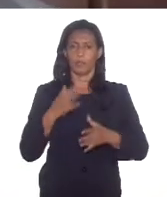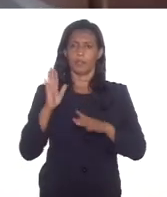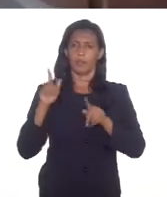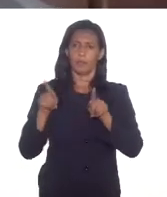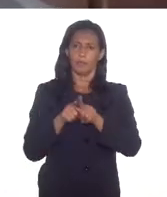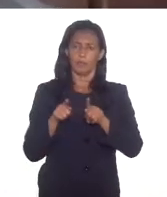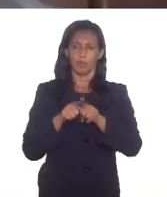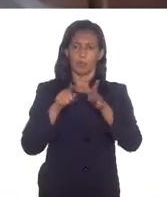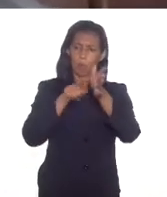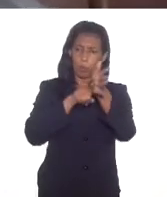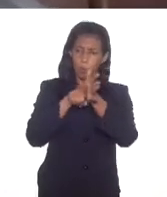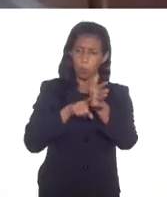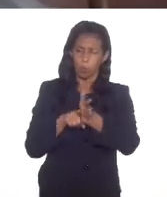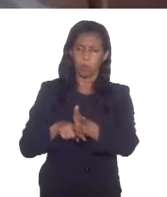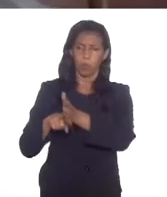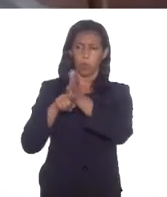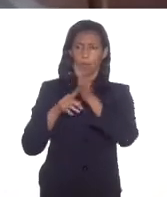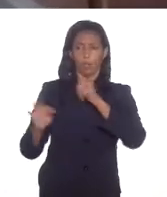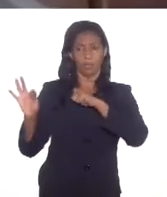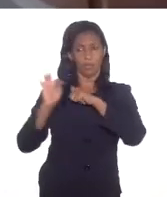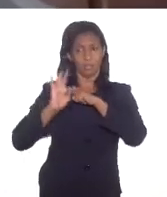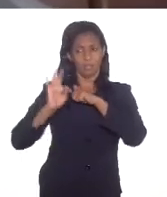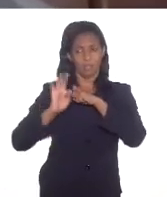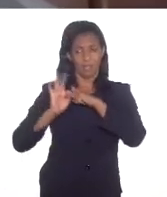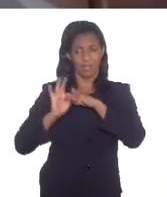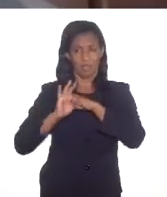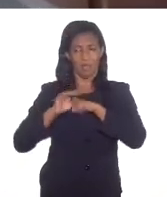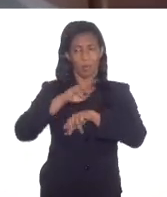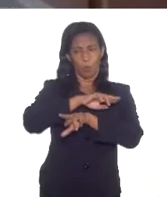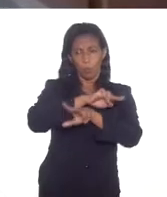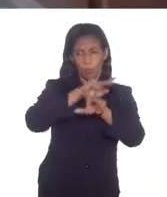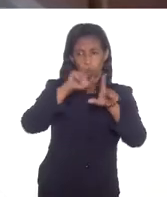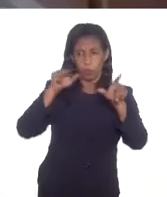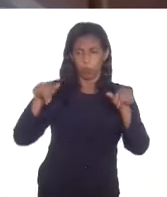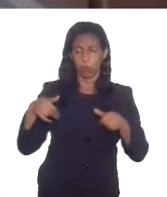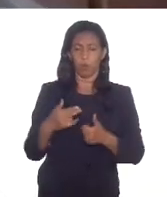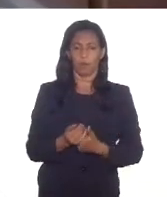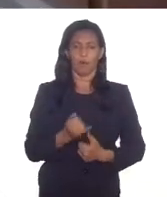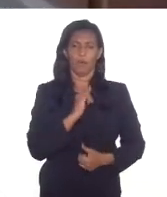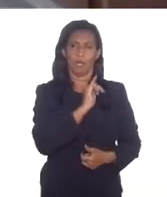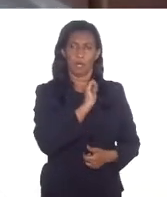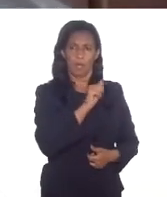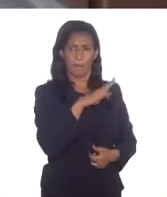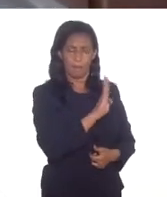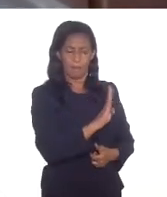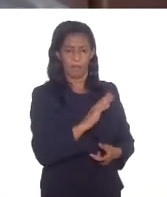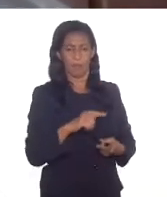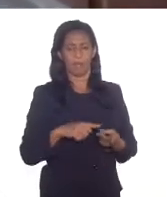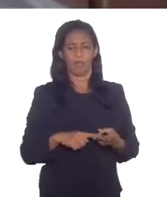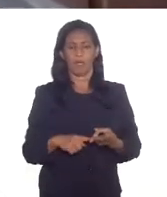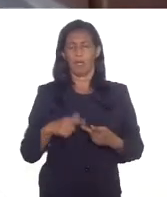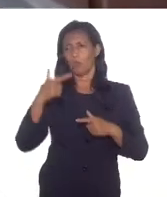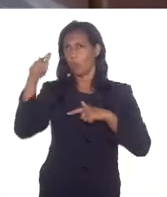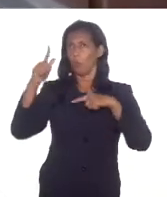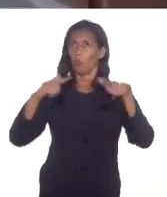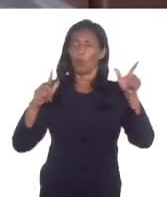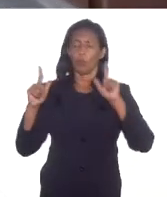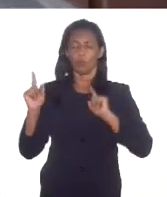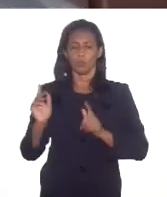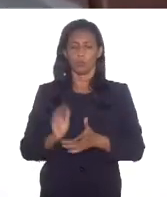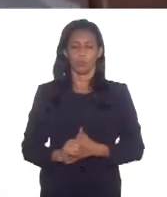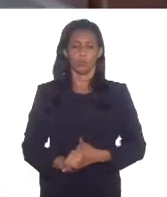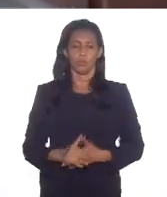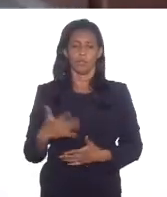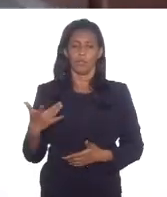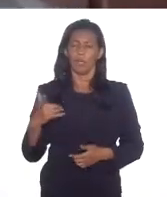dos pesquisadores, dos técnicos e técnicas, próprio IAB, né, entre tantos outros,